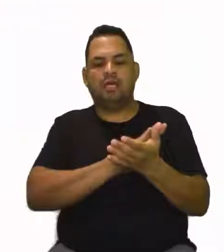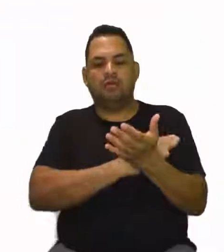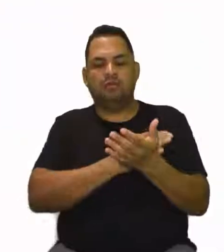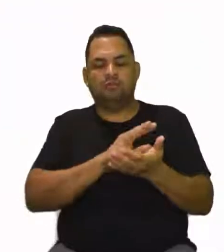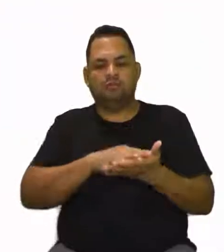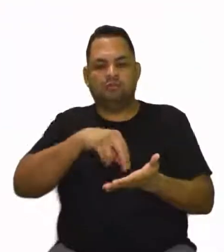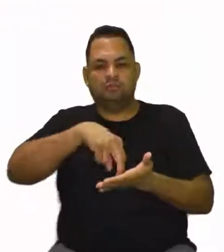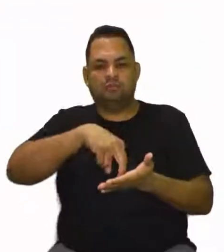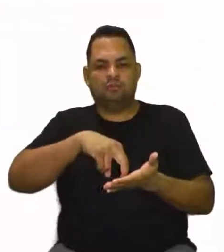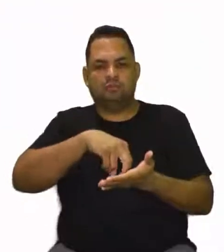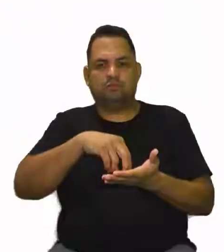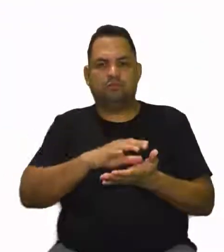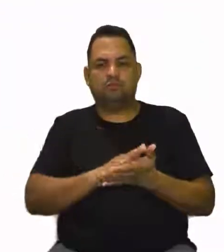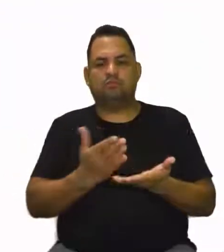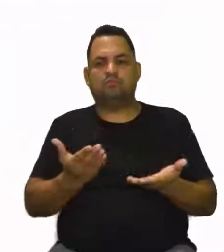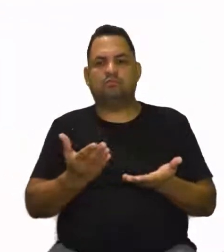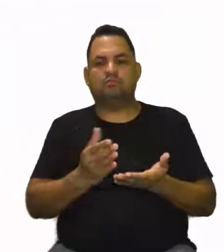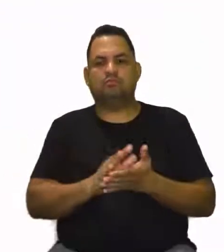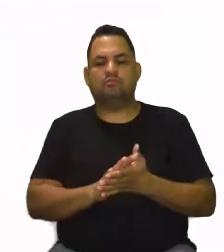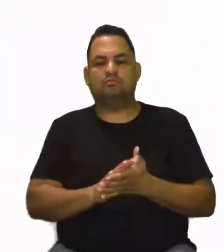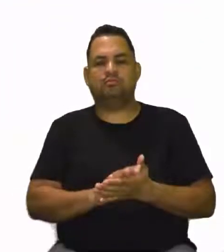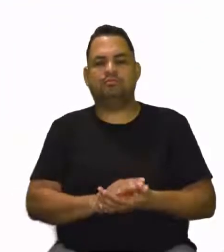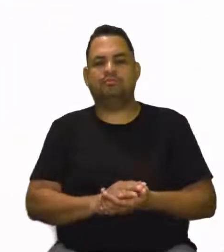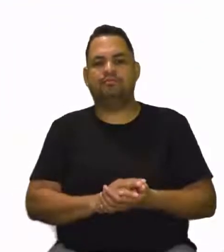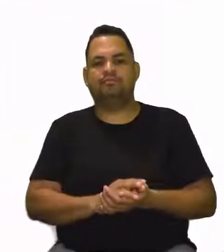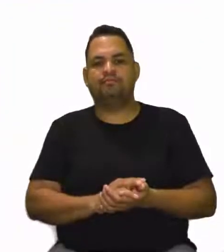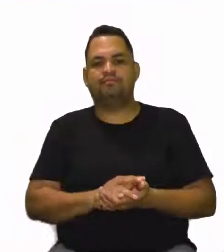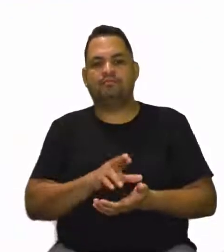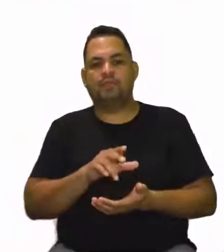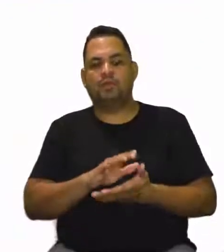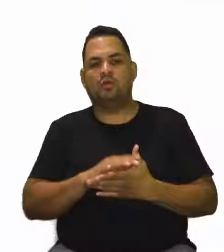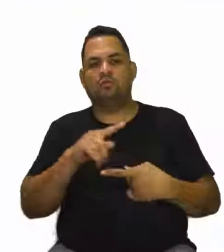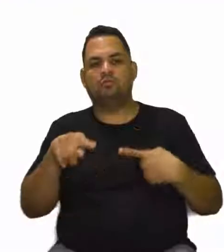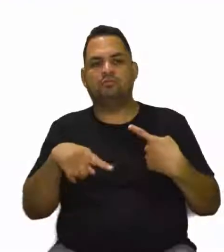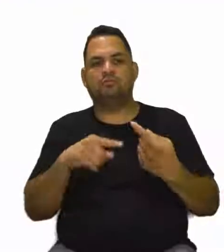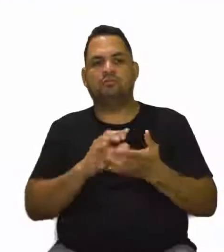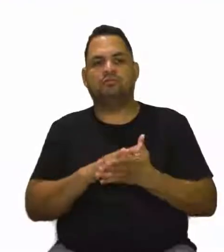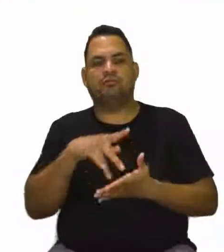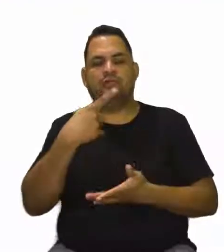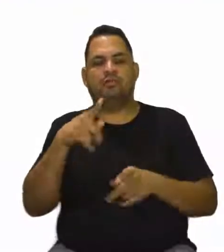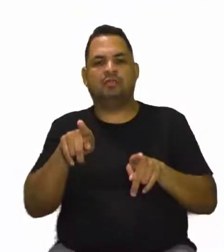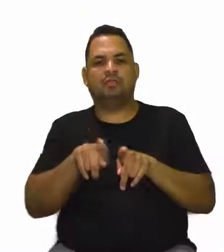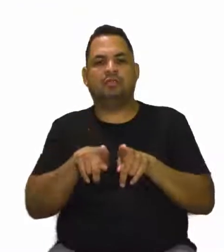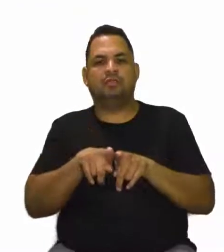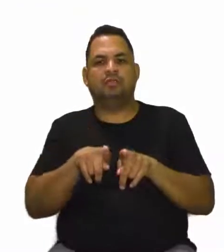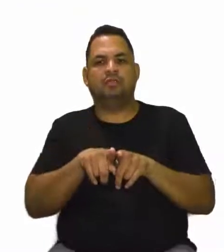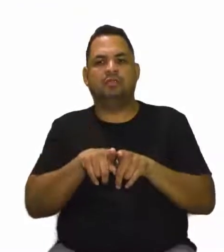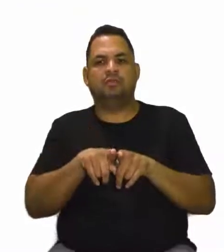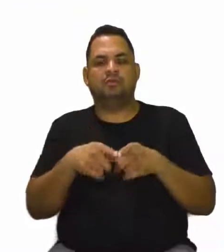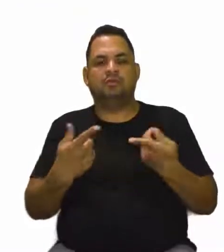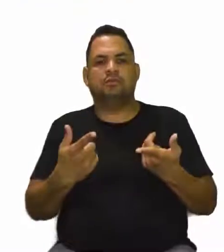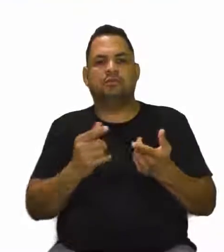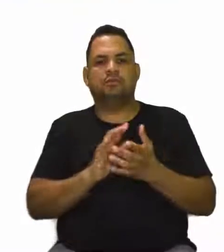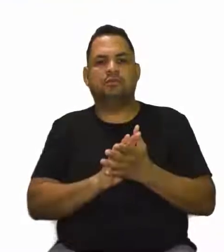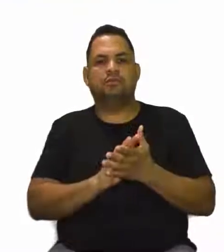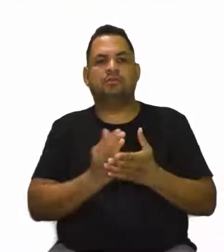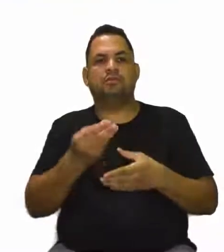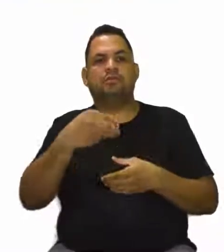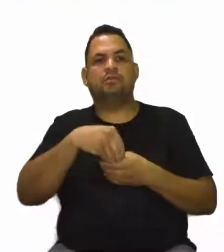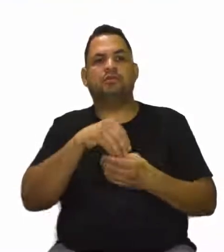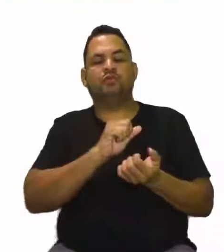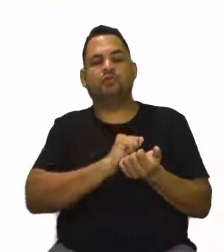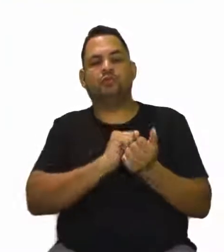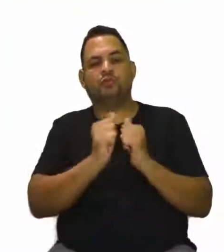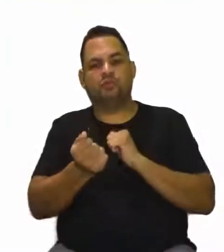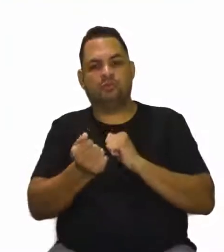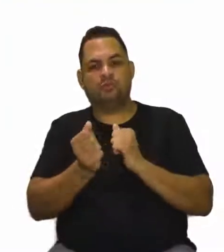ali para a mesma função. Falei também que o agachamento está presente nos esportes,